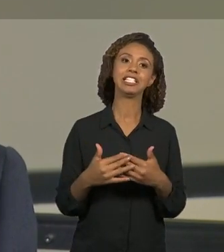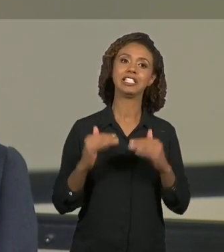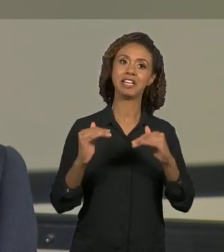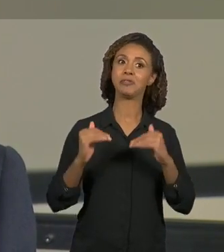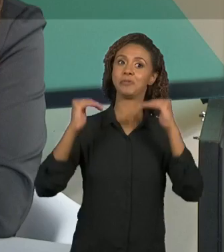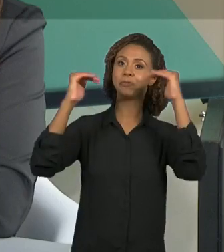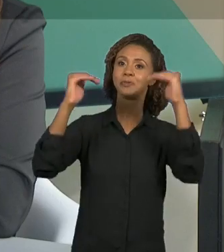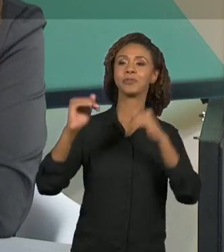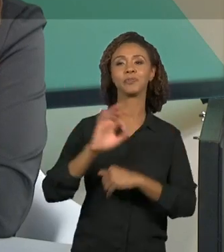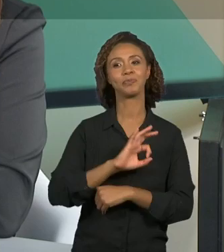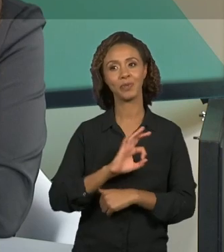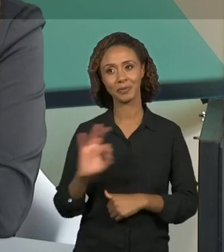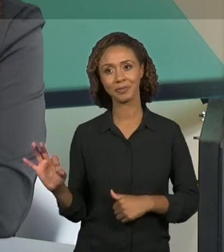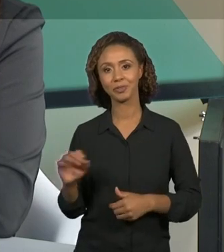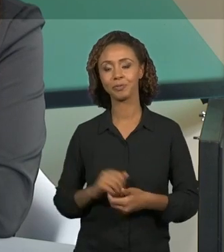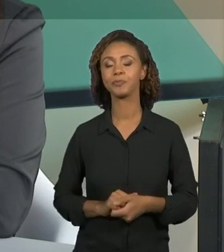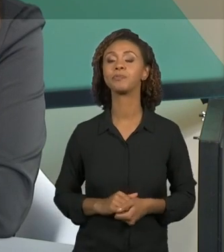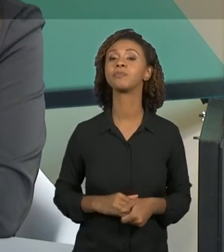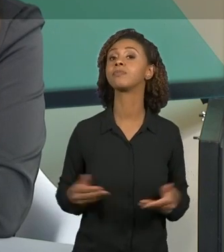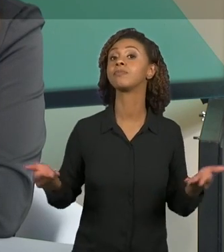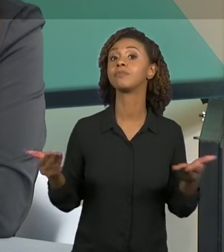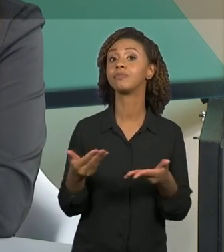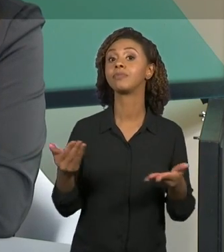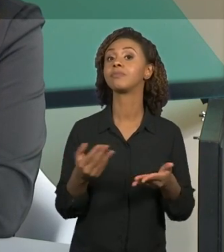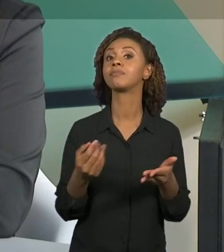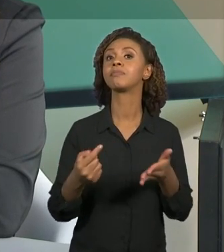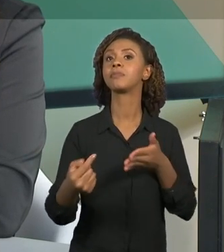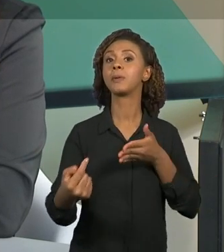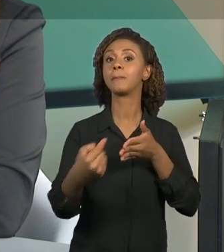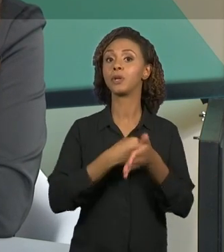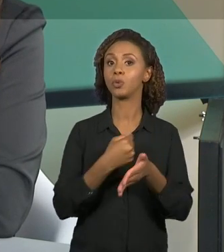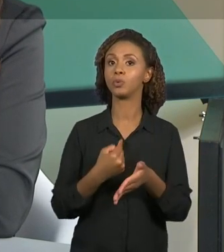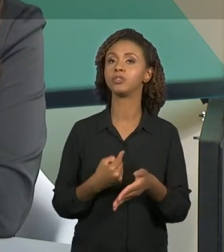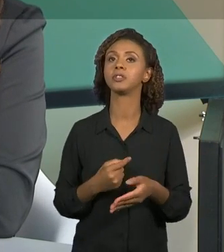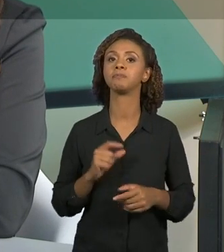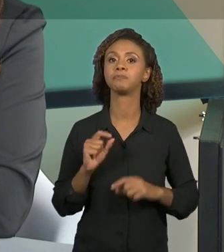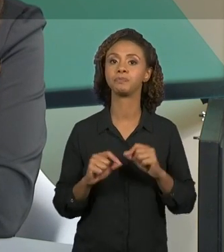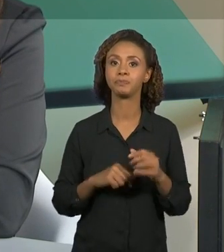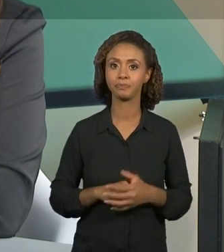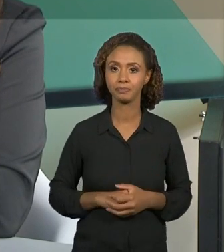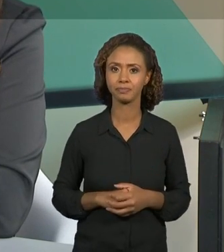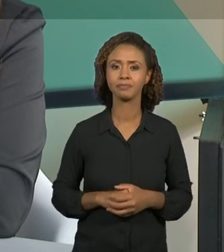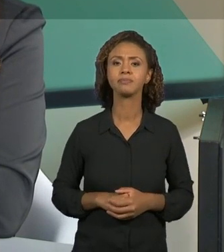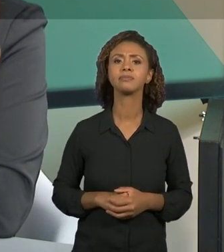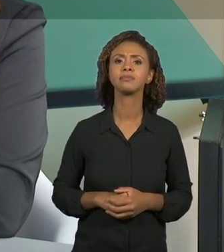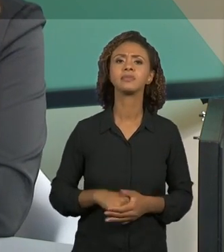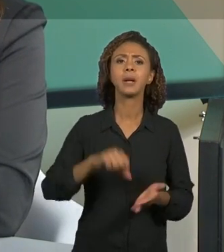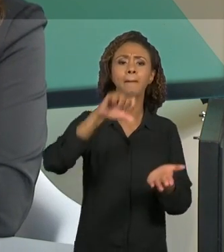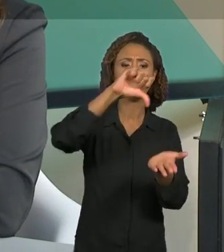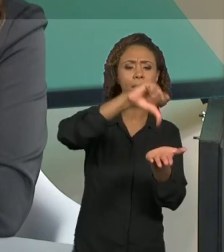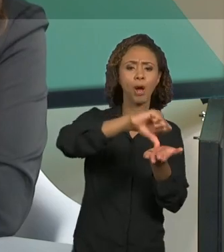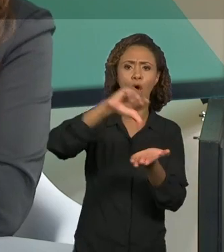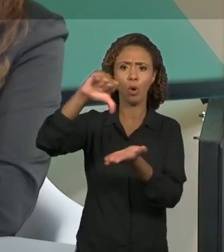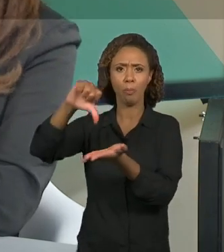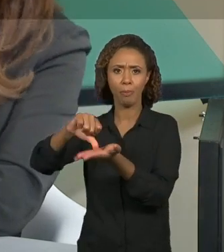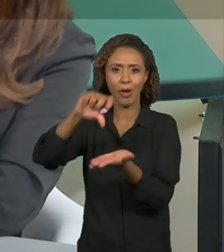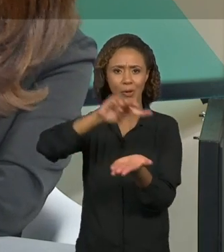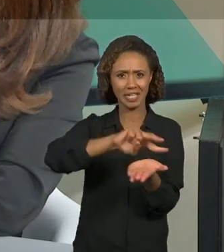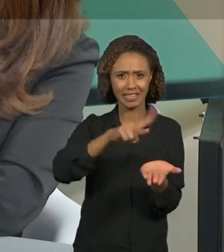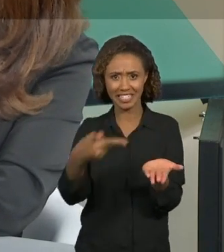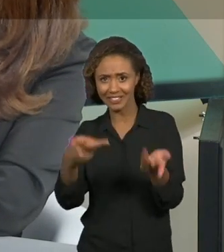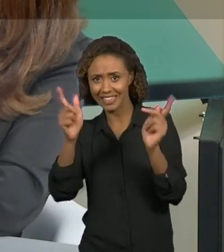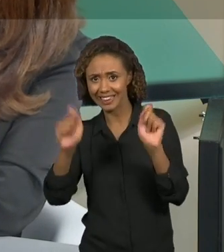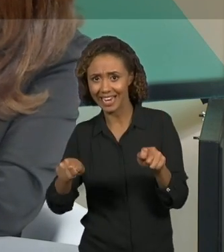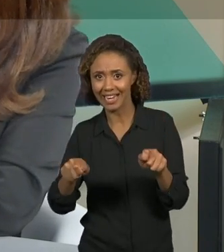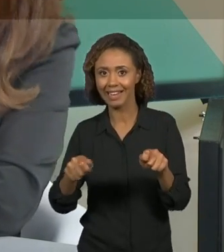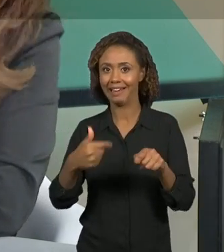não vão aqui até feito eu tenho uma pergunta aqui é é possível a transferência de polo e aí eu vou guardar você